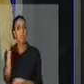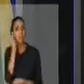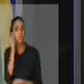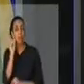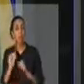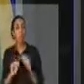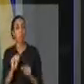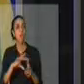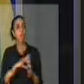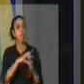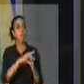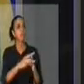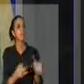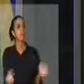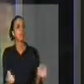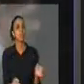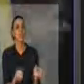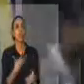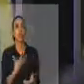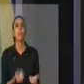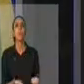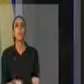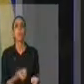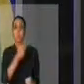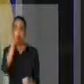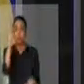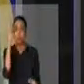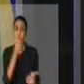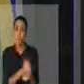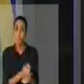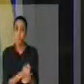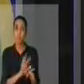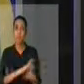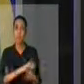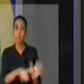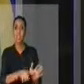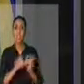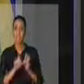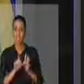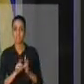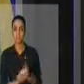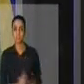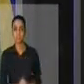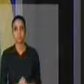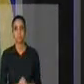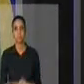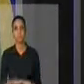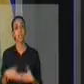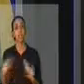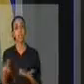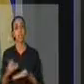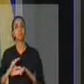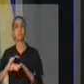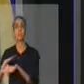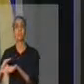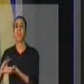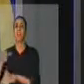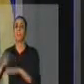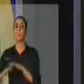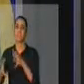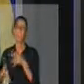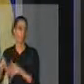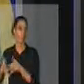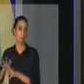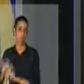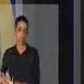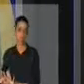levar esse diagnóstico mais cedo possível para o paciente. Entretanto, o subfinanciamento muitas vezes inviabiliza.